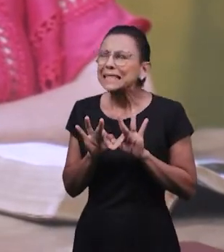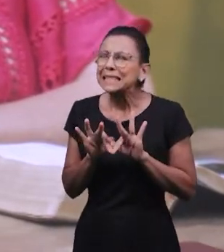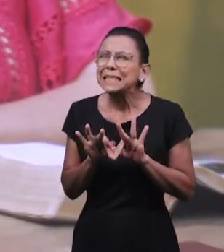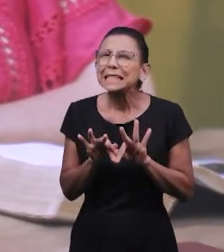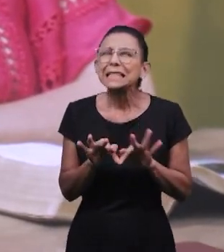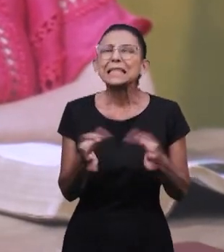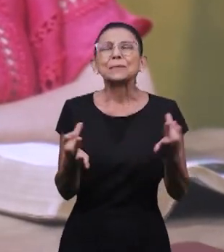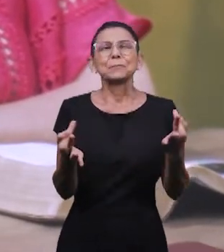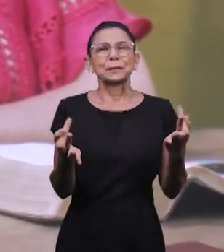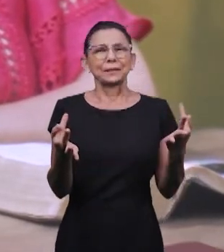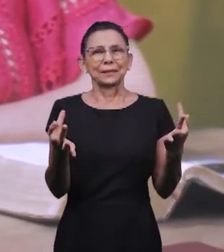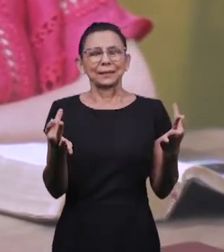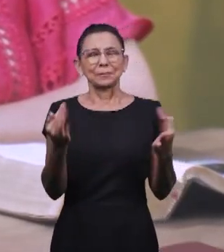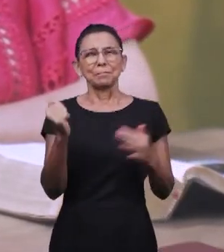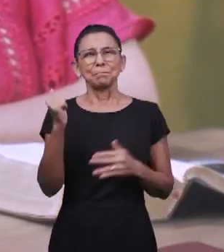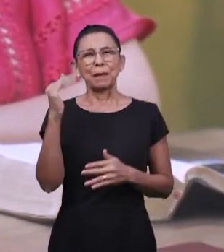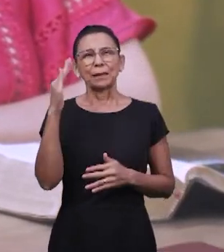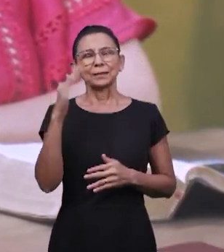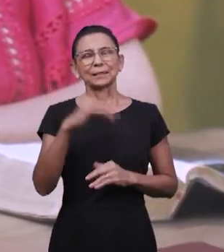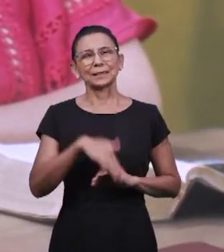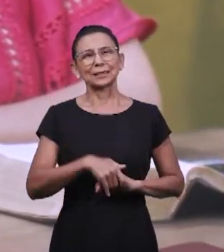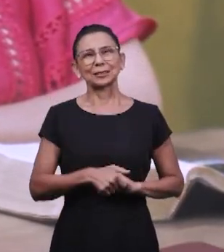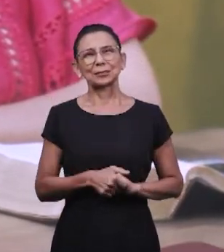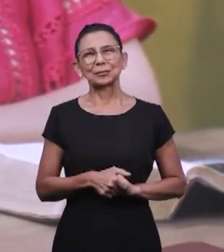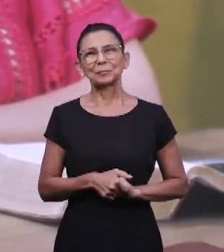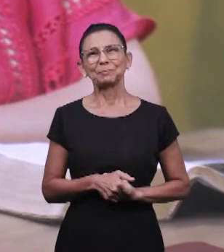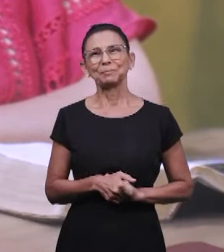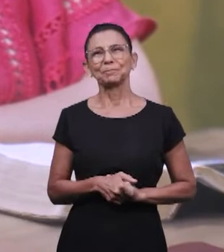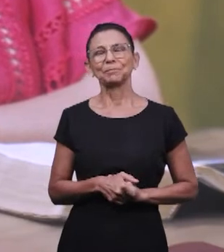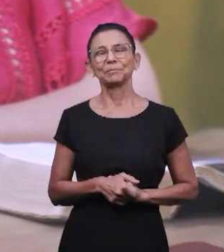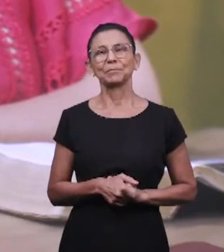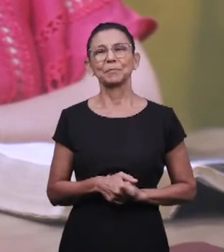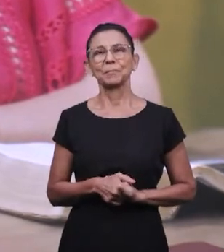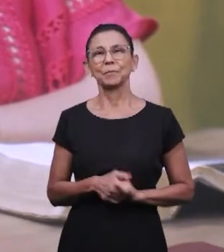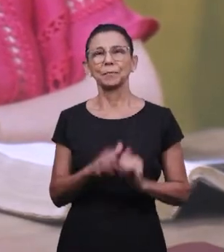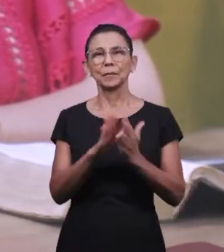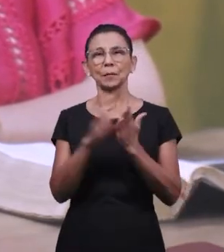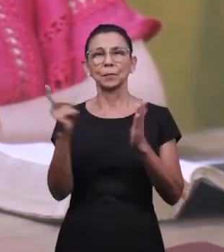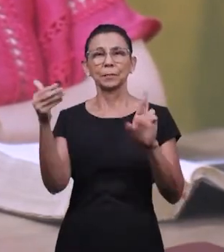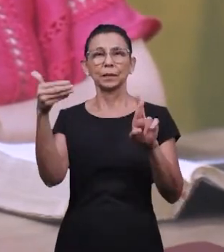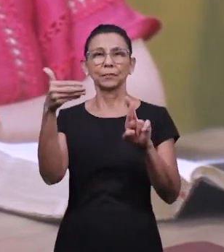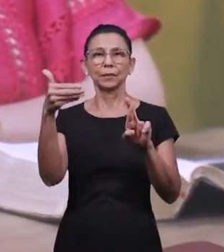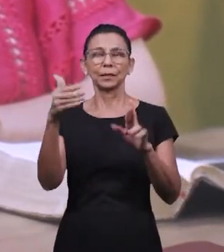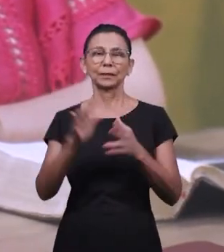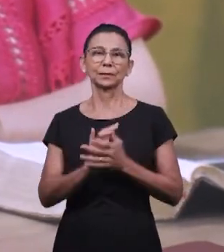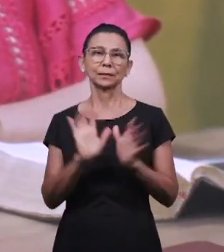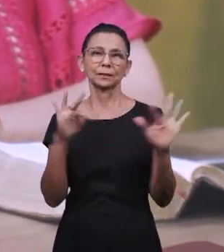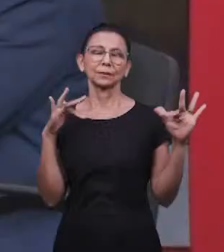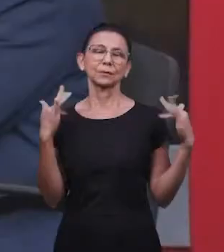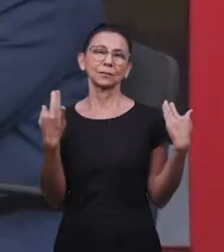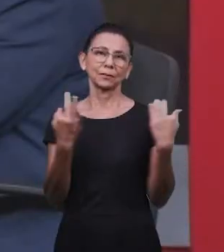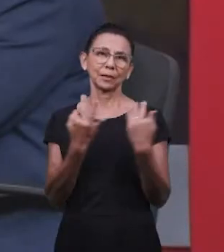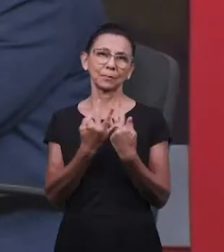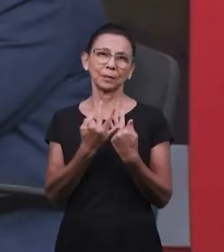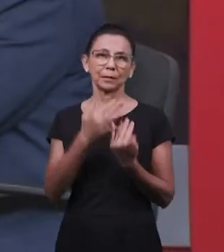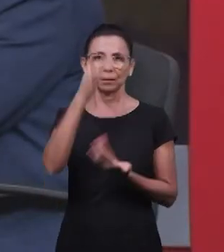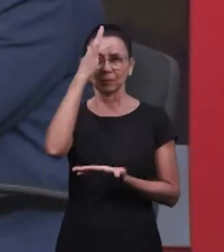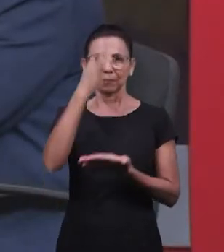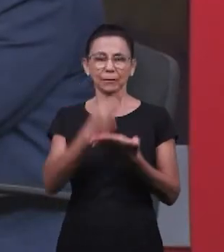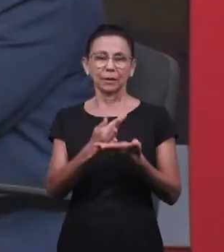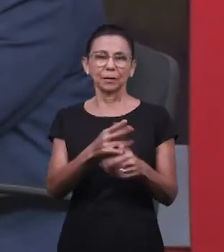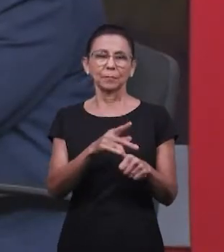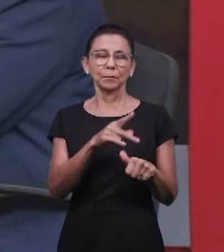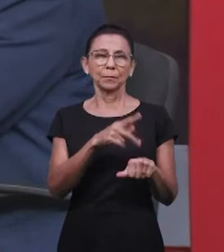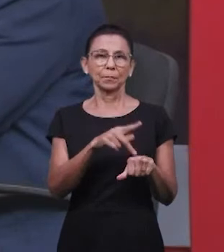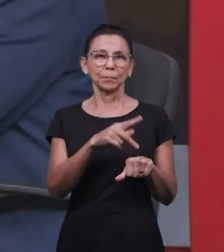eficaz é assumir a Bíblia como referência na nossa casa, da nossa família, referência de fé e prática. Luiz,